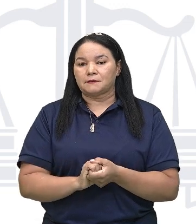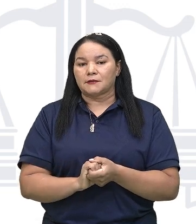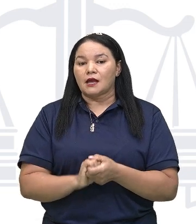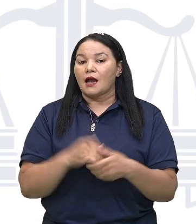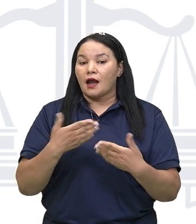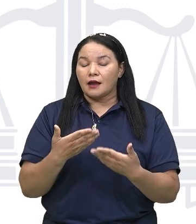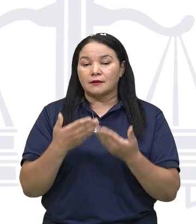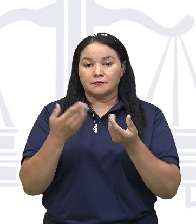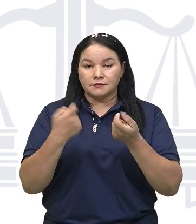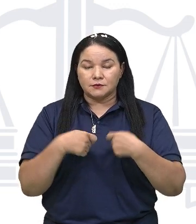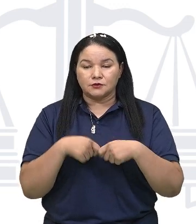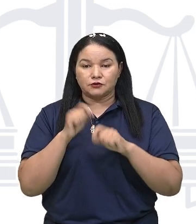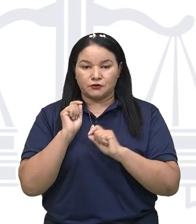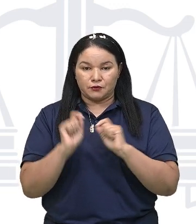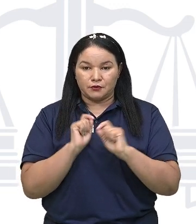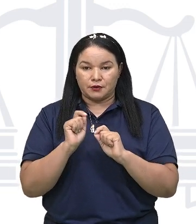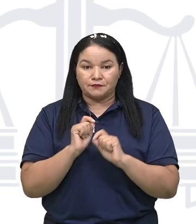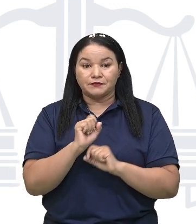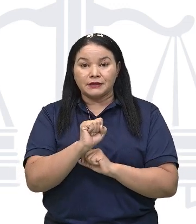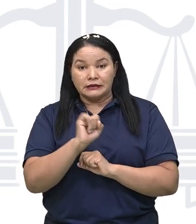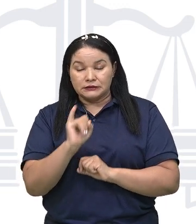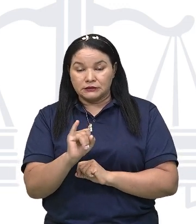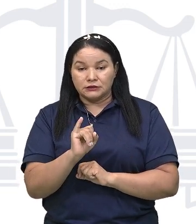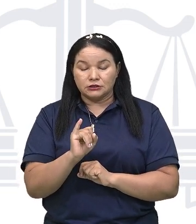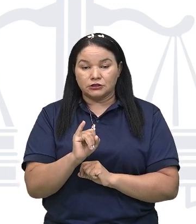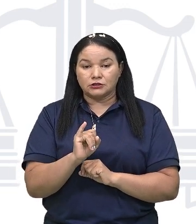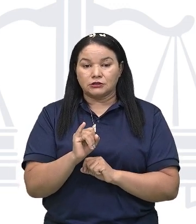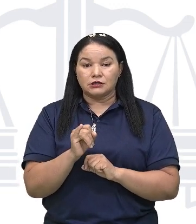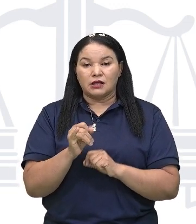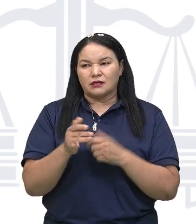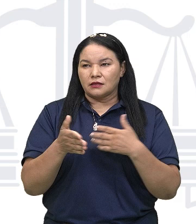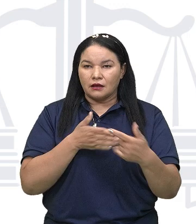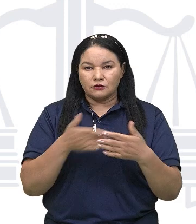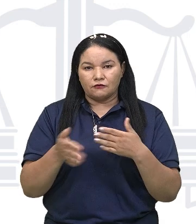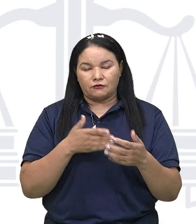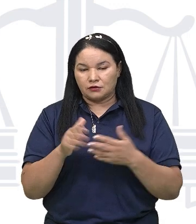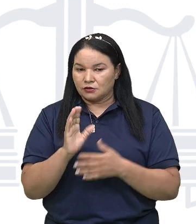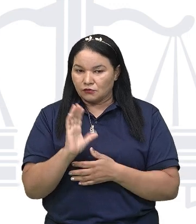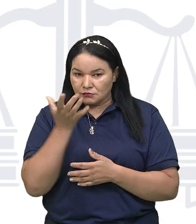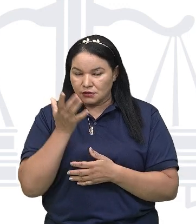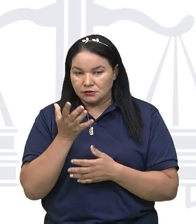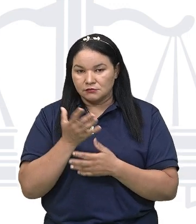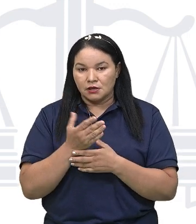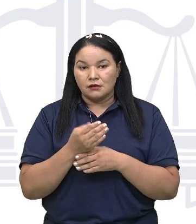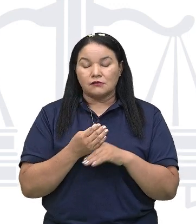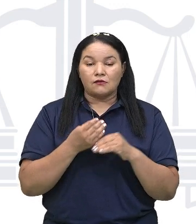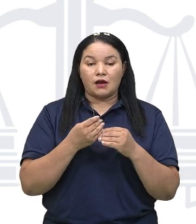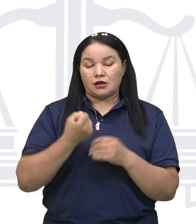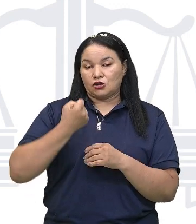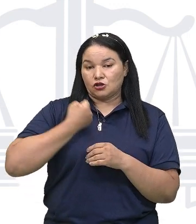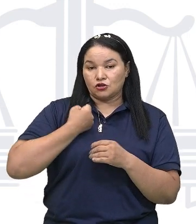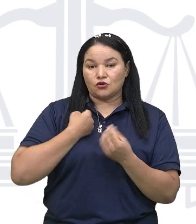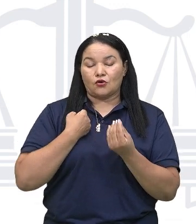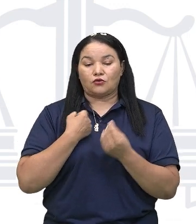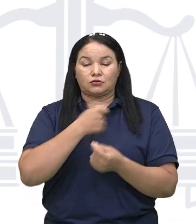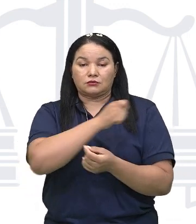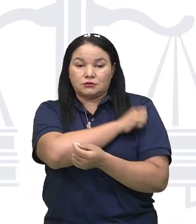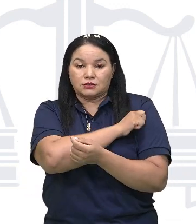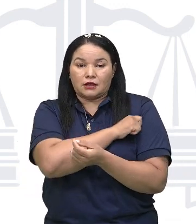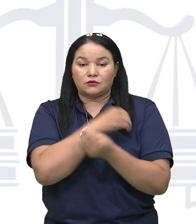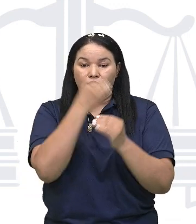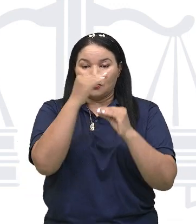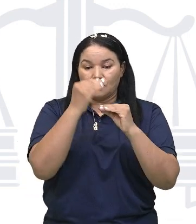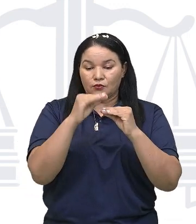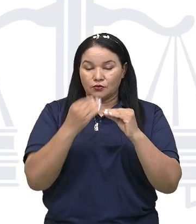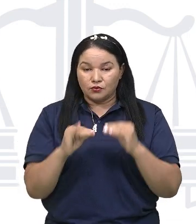caso aí, se por qualquer eventualidade não for possível lançar as notas aí no prazo,